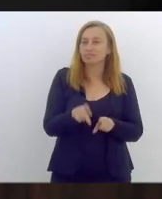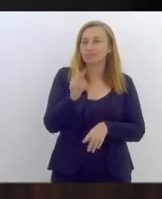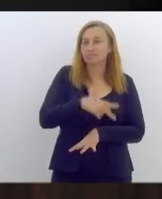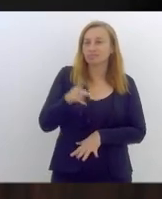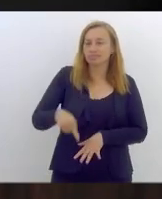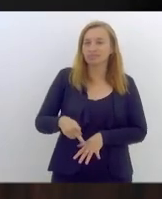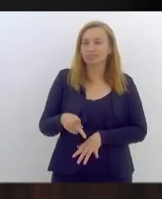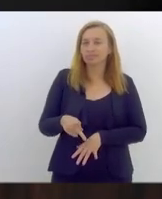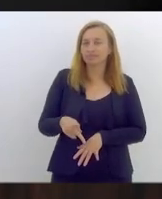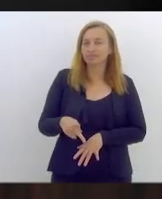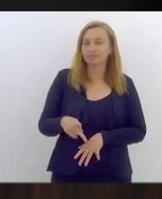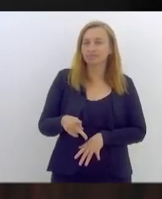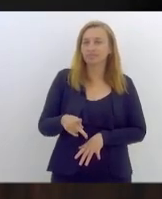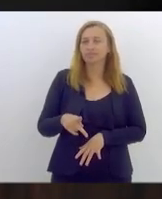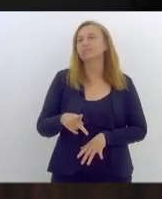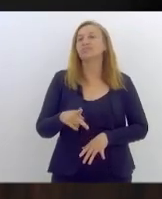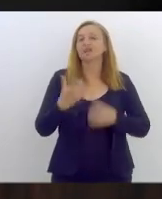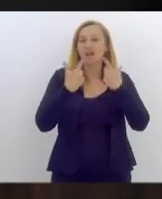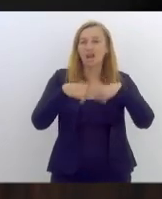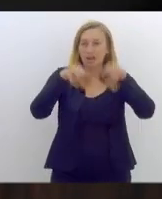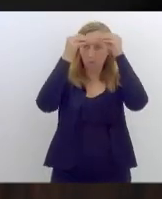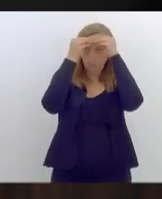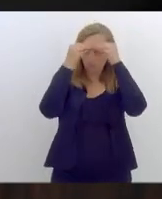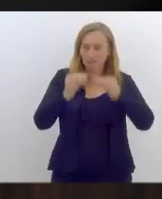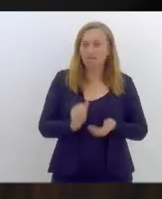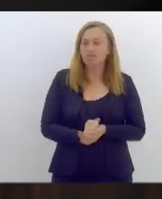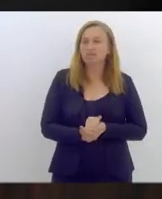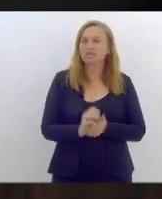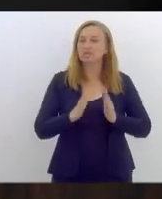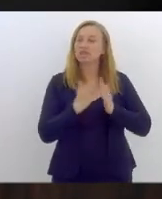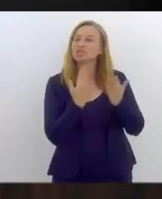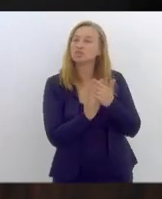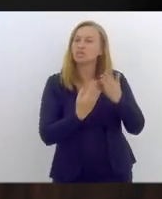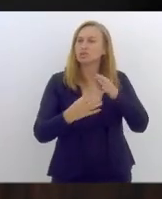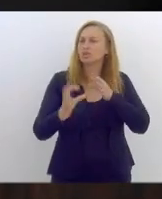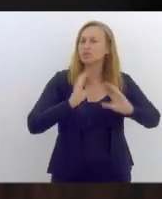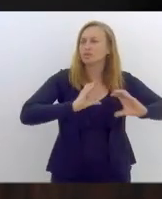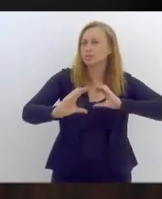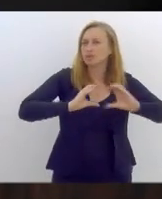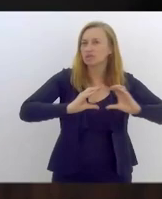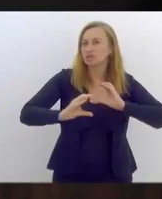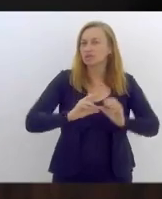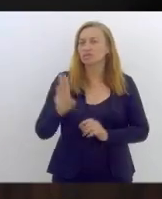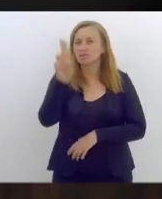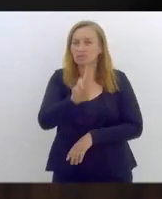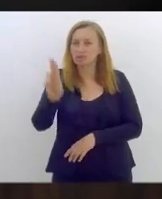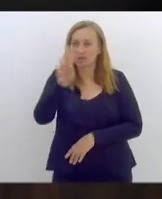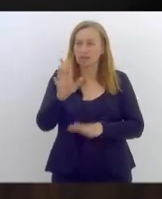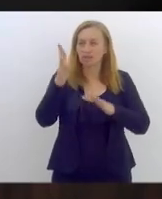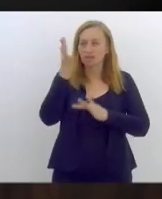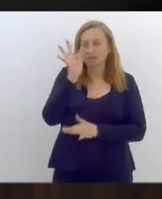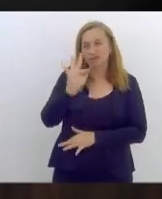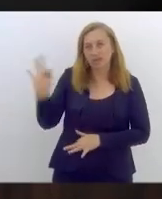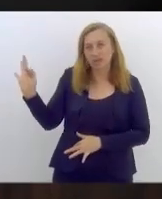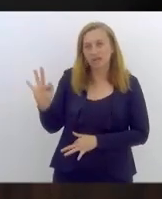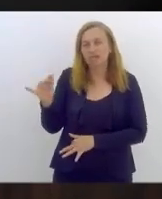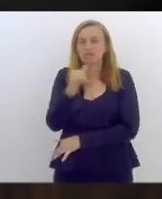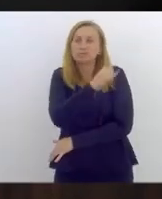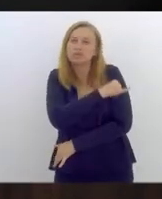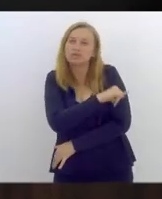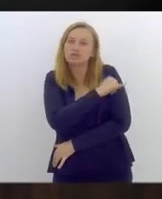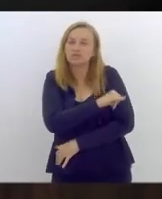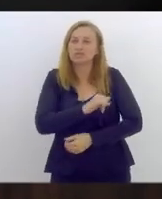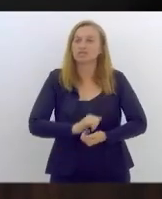do Departamento de Expressões e Linguagem da Escola de Comunicação da Universidade Federal do Rio de